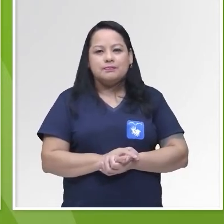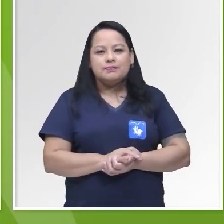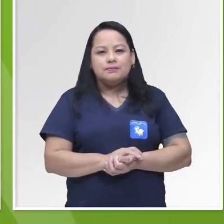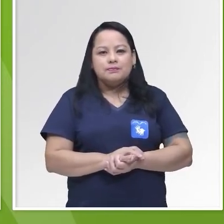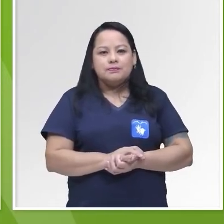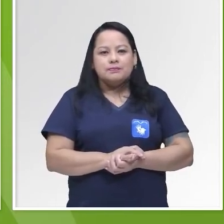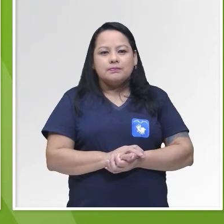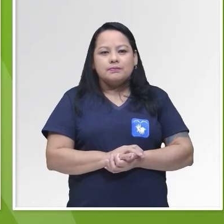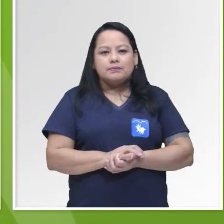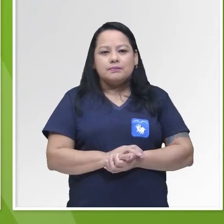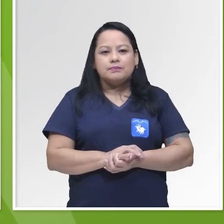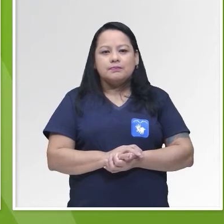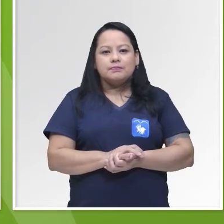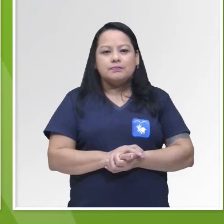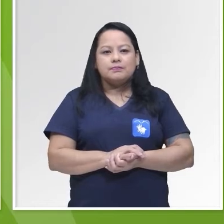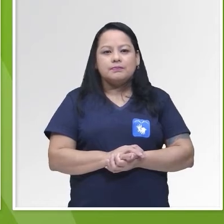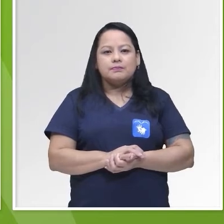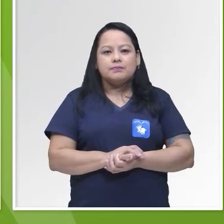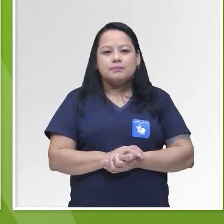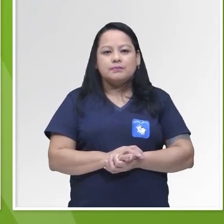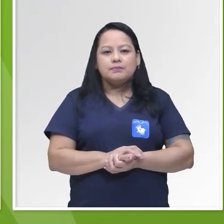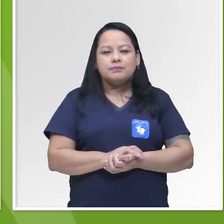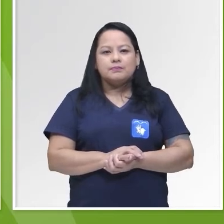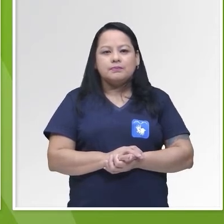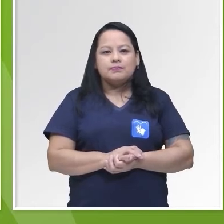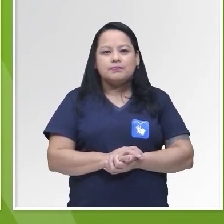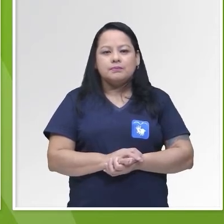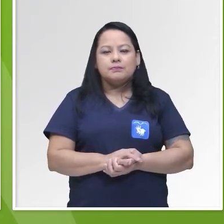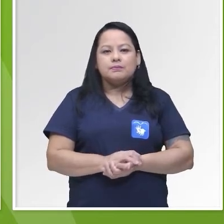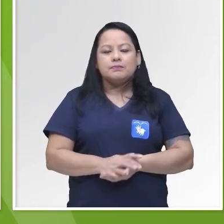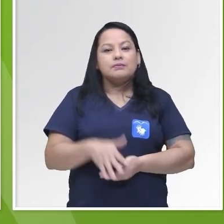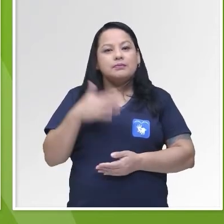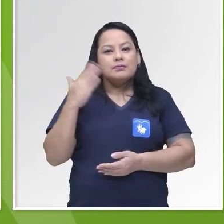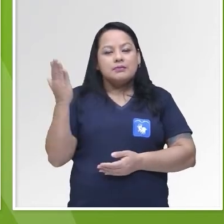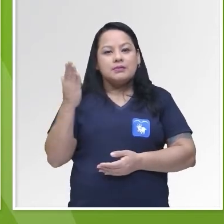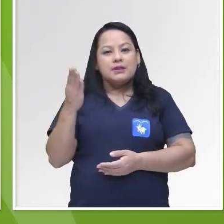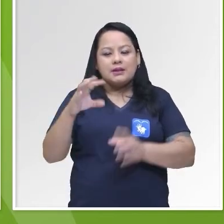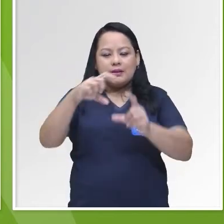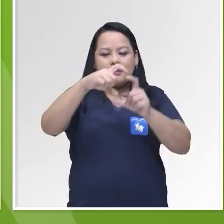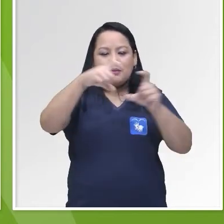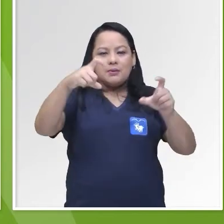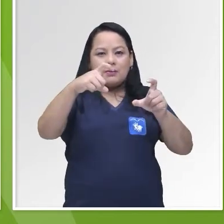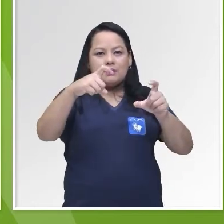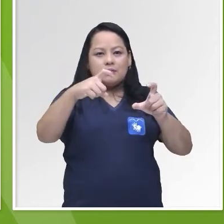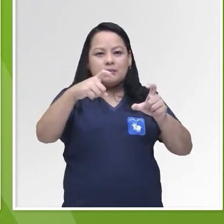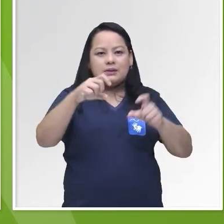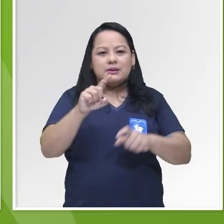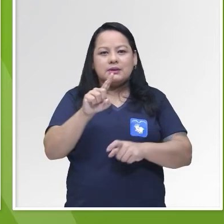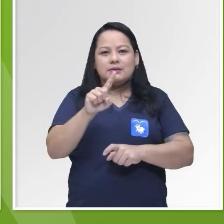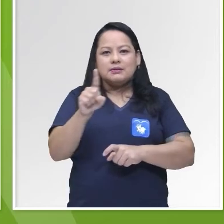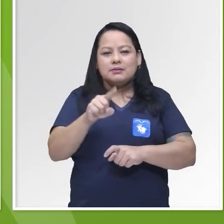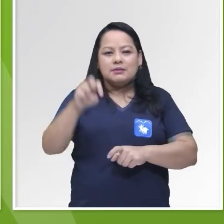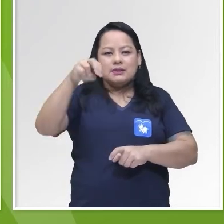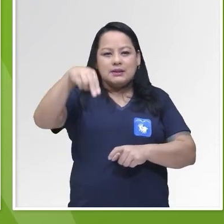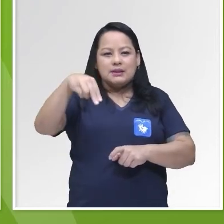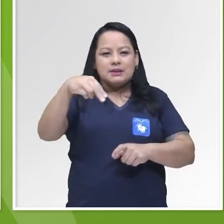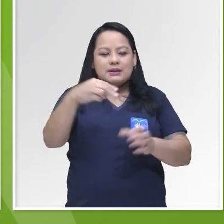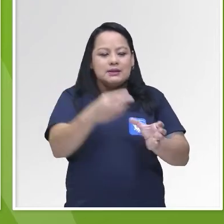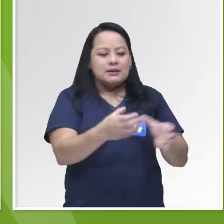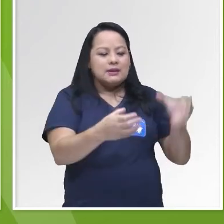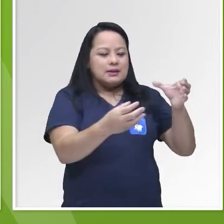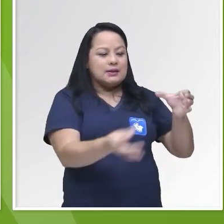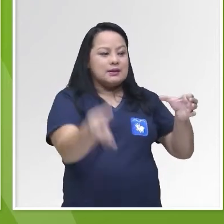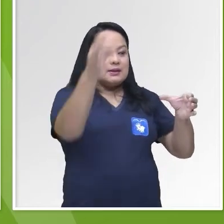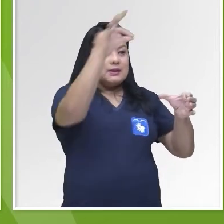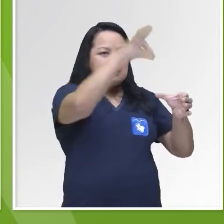É a lâmina de zinco. Ela colocou a lâmina de zinco, não foi? Numa solução de